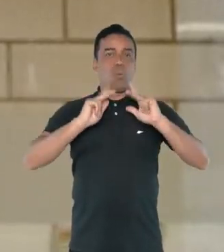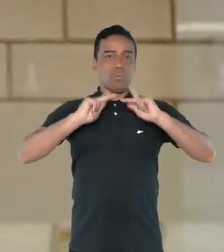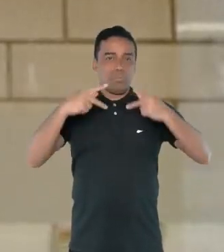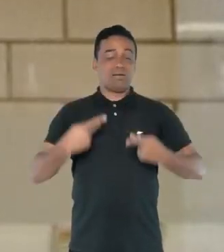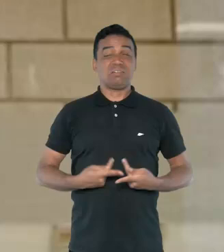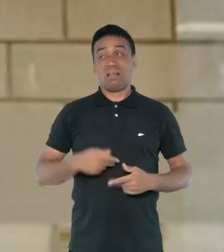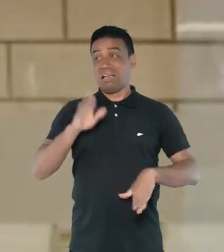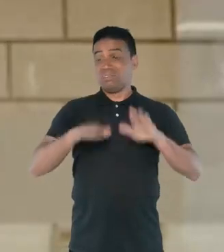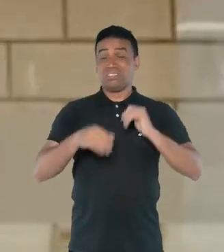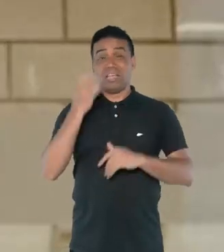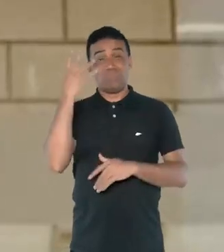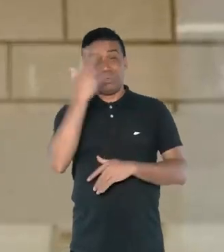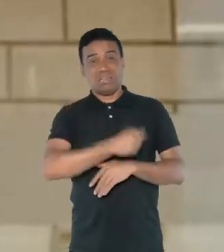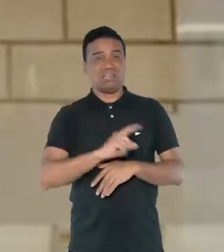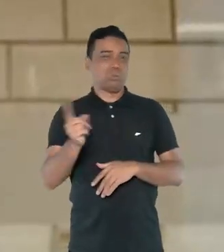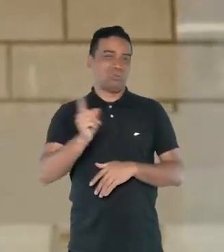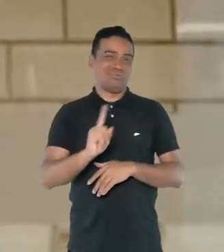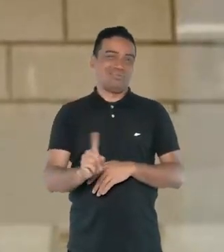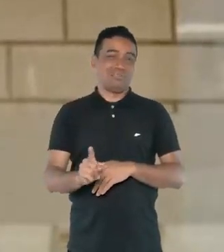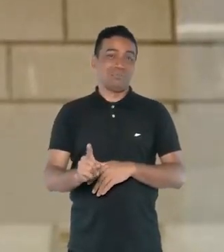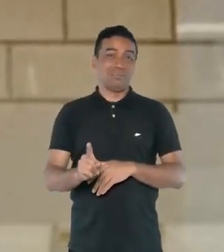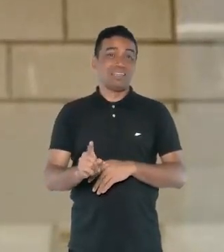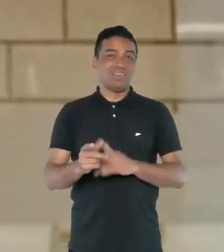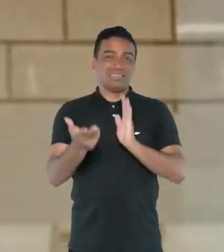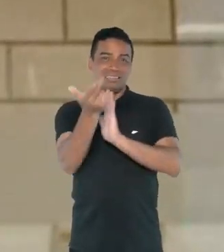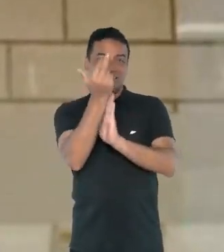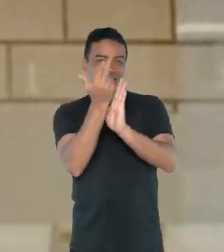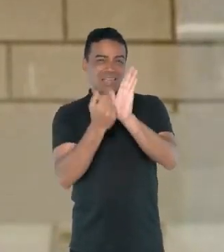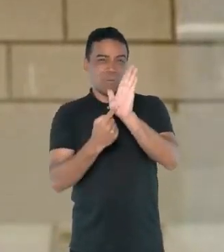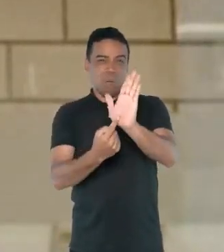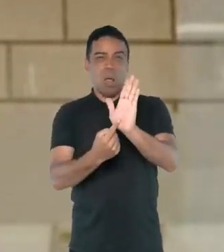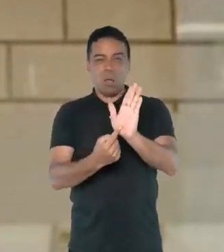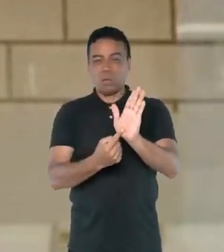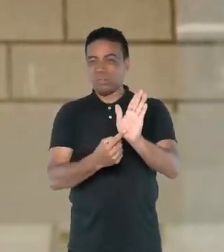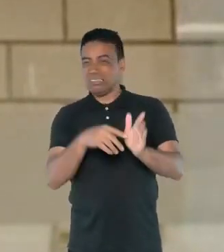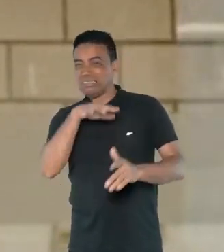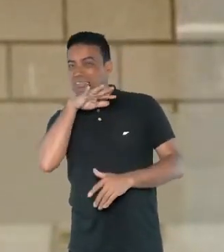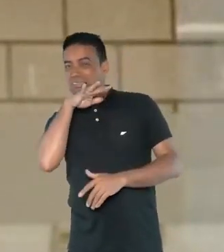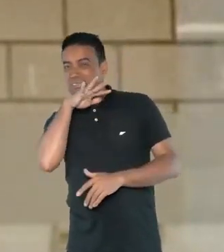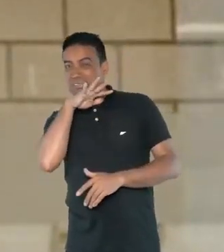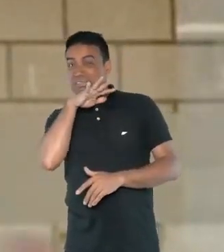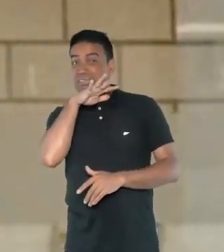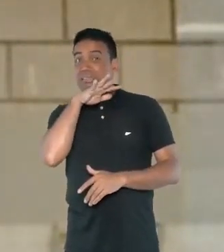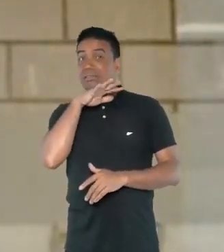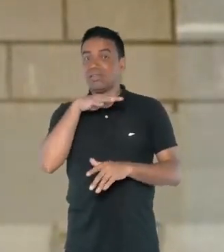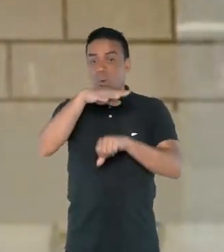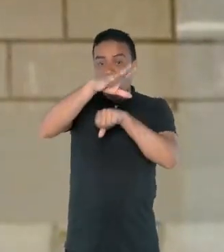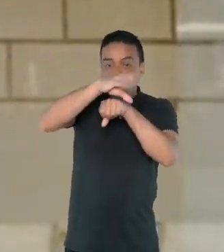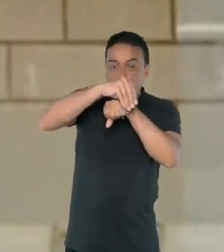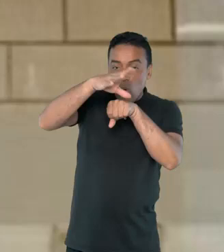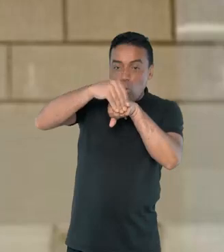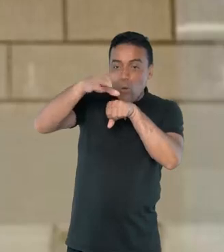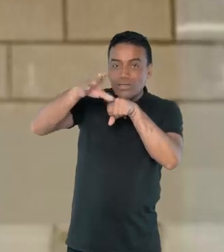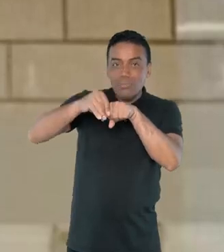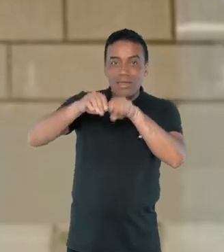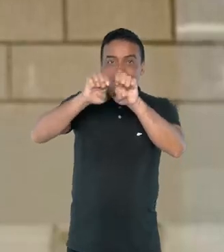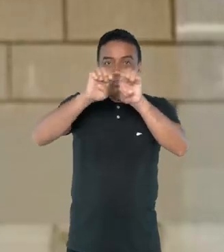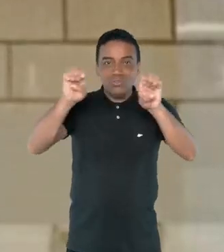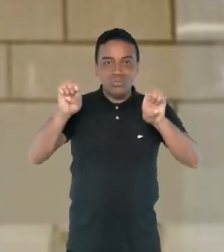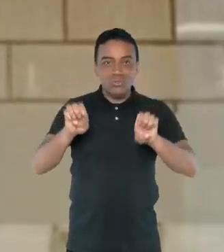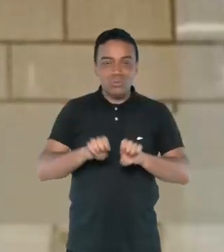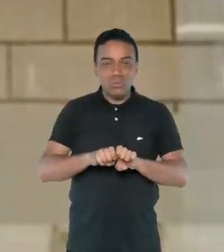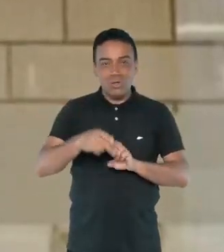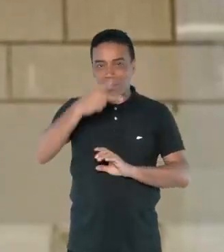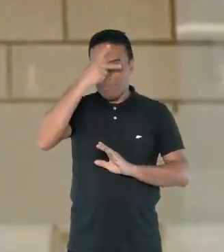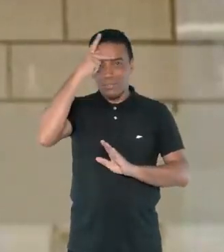de ver. O anatomista nos traz coisas, às vezes, desagradáveis, mas é a partir do conhecimento dessa estrutura que o